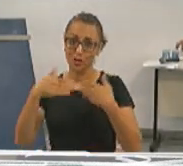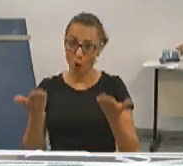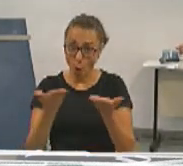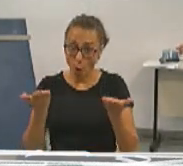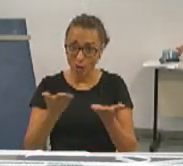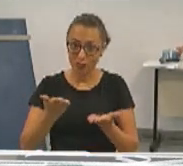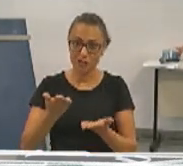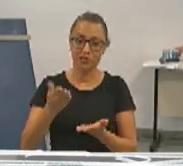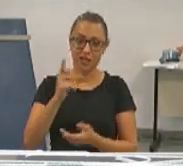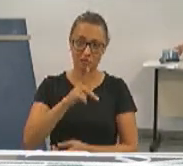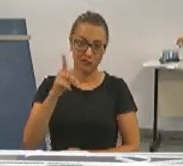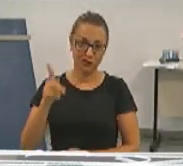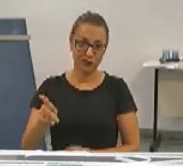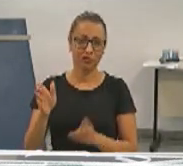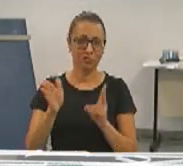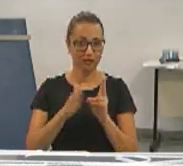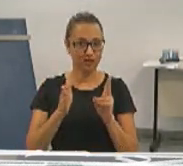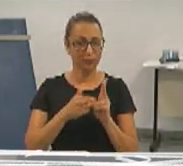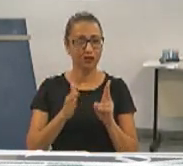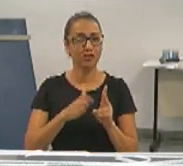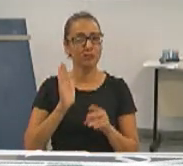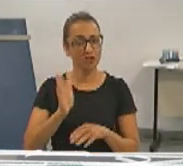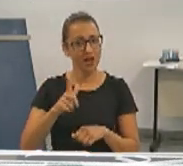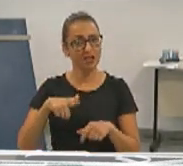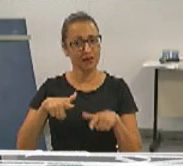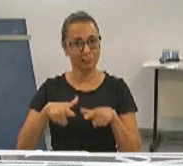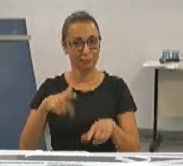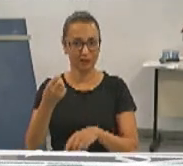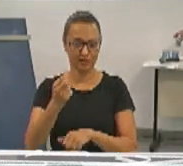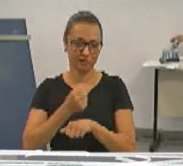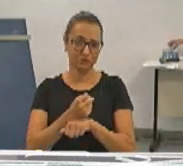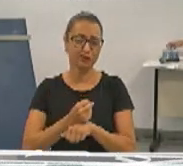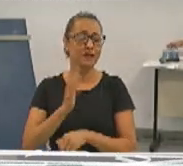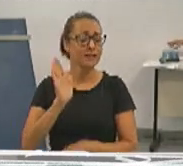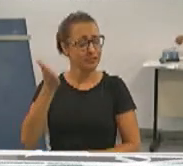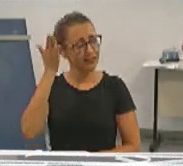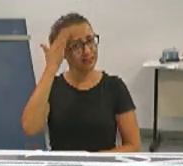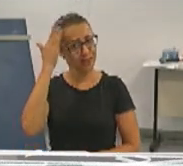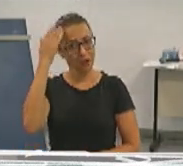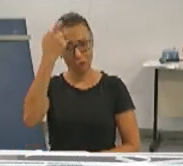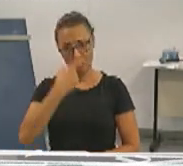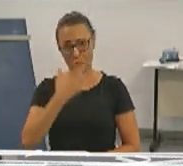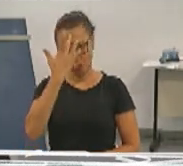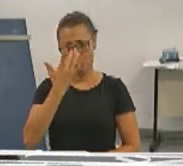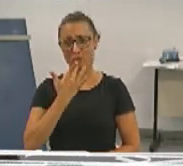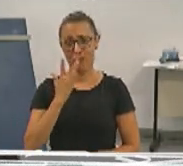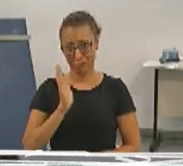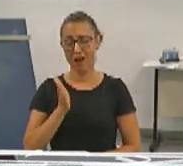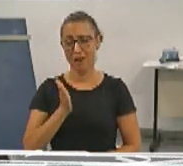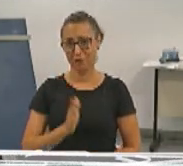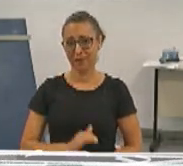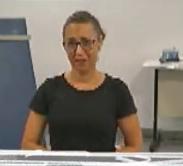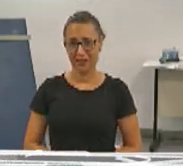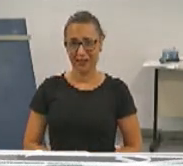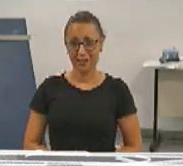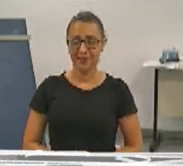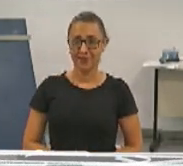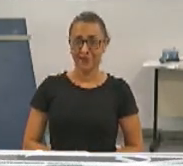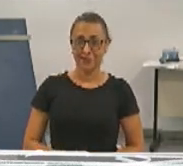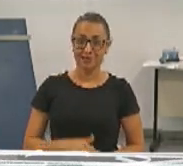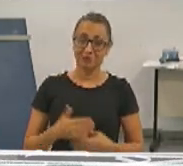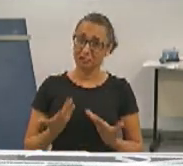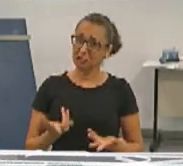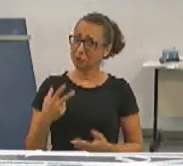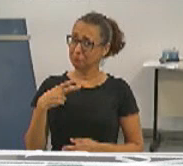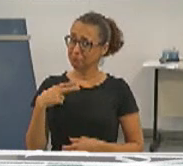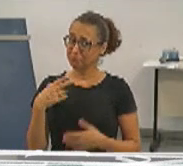licenciatura intercultural indígena, onde atuei por 6 anos, né, sabe muito bem o meu perfil. Né? Eu, particularmente, não